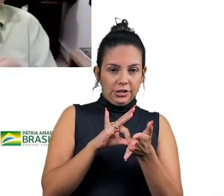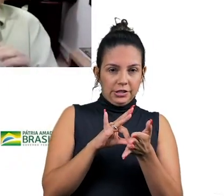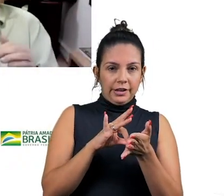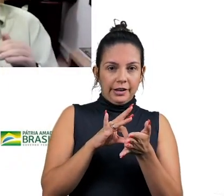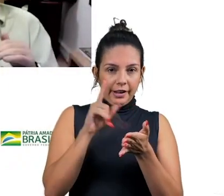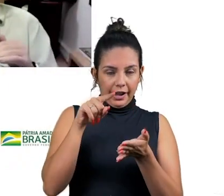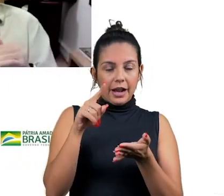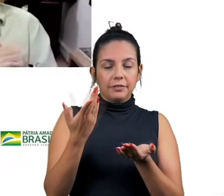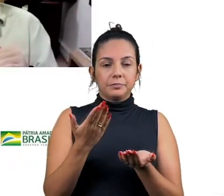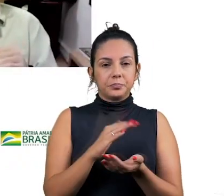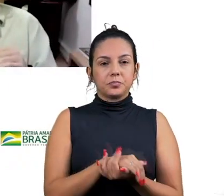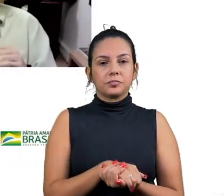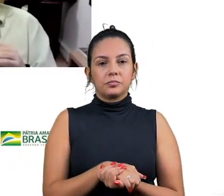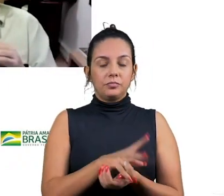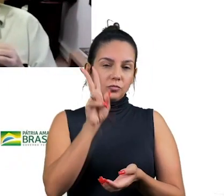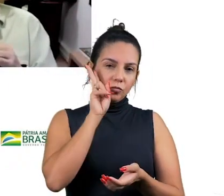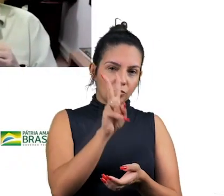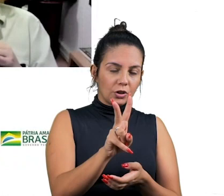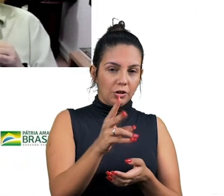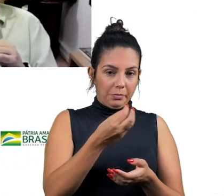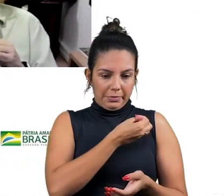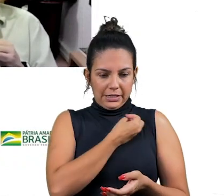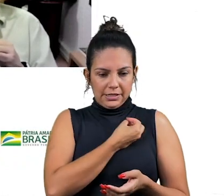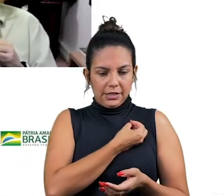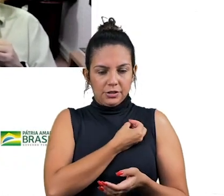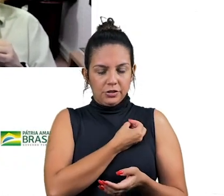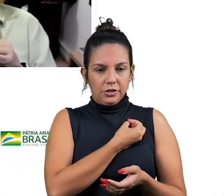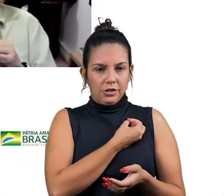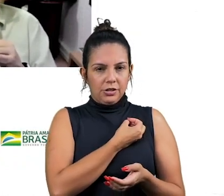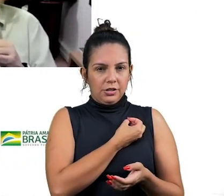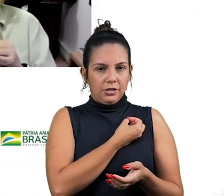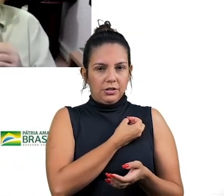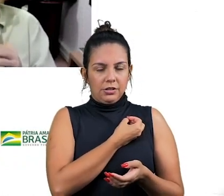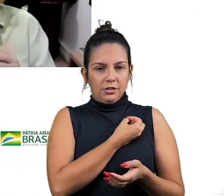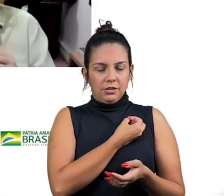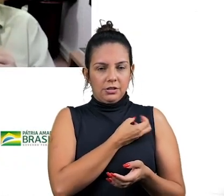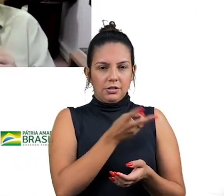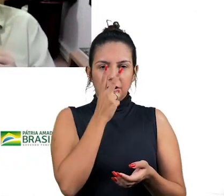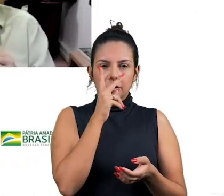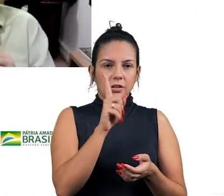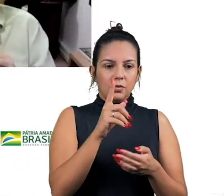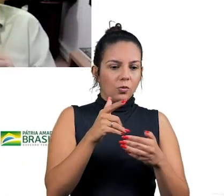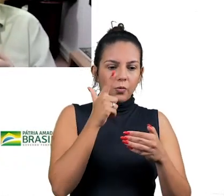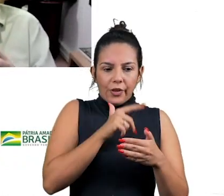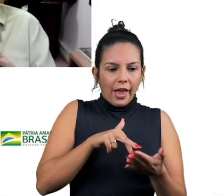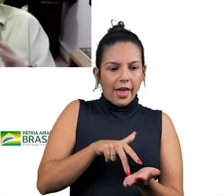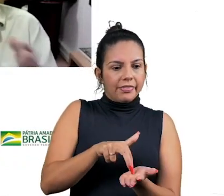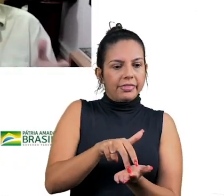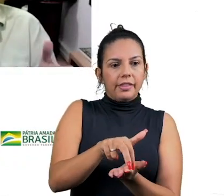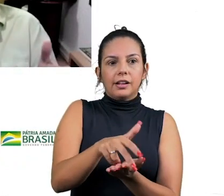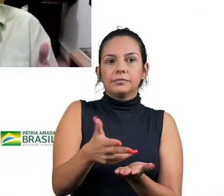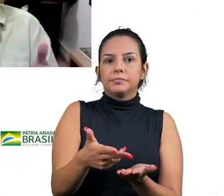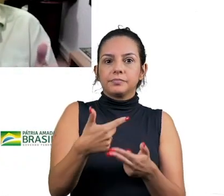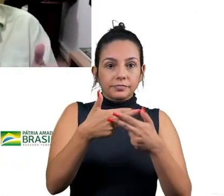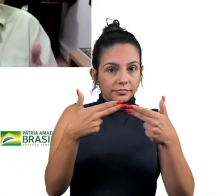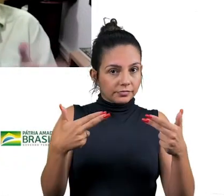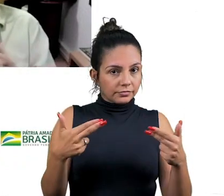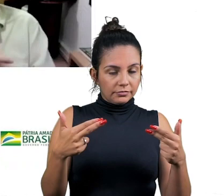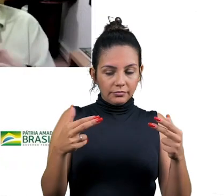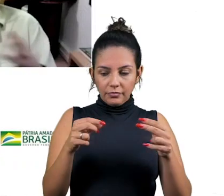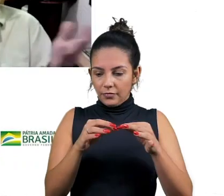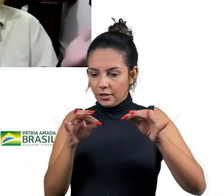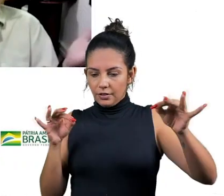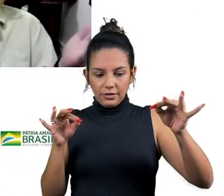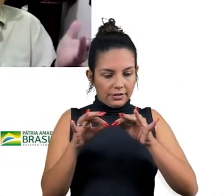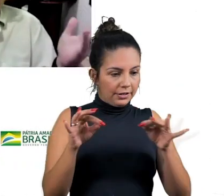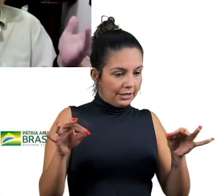é, né? E você olha para o presente e você acha que ele não está andando. As coisas são vertiginosas,